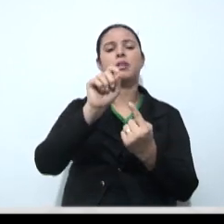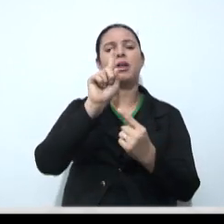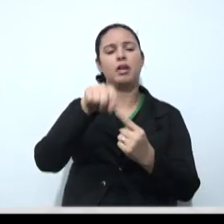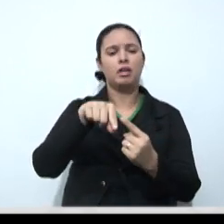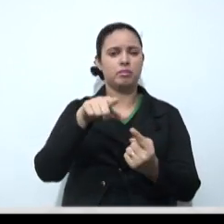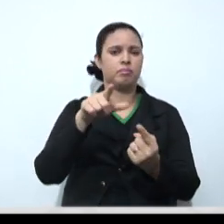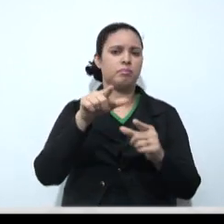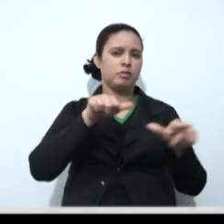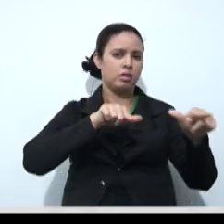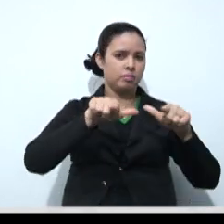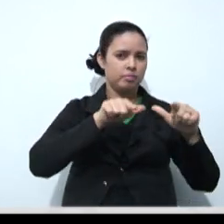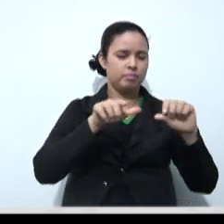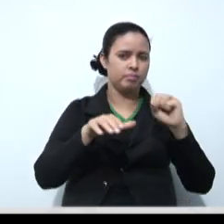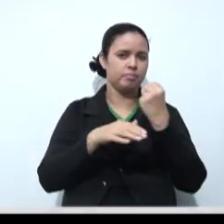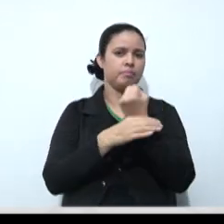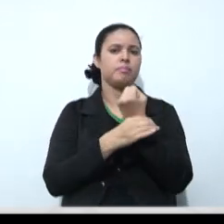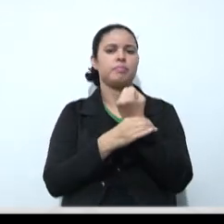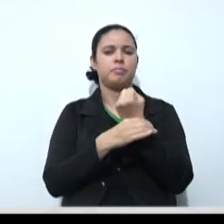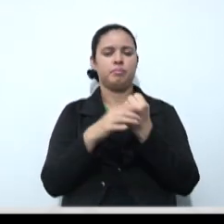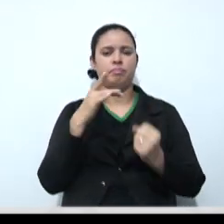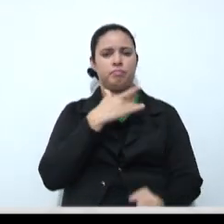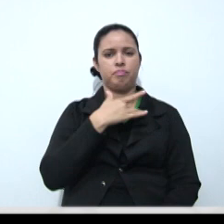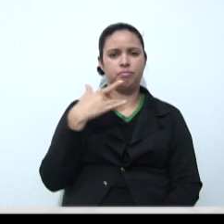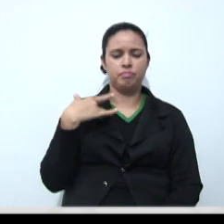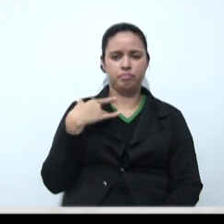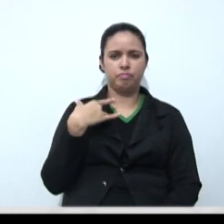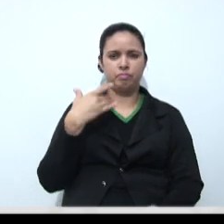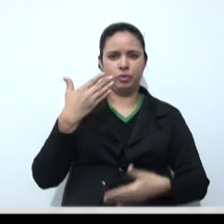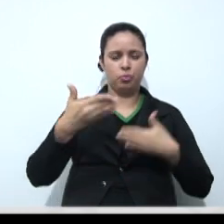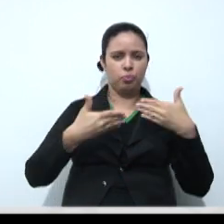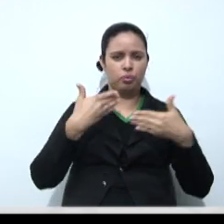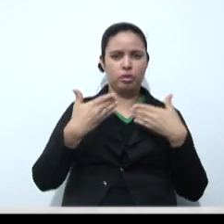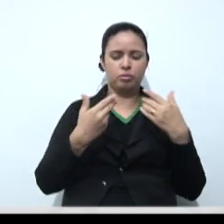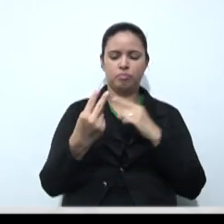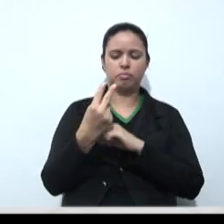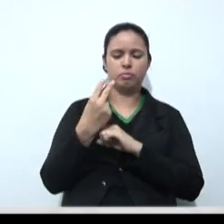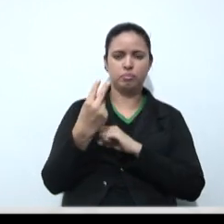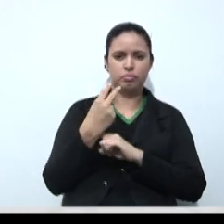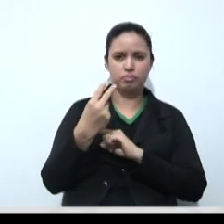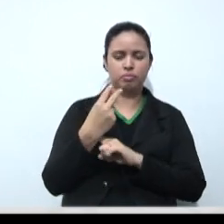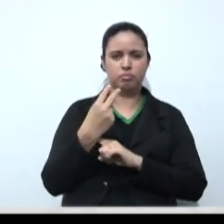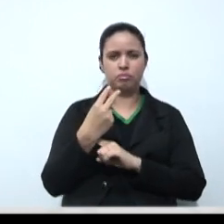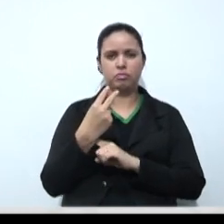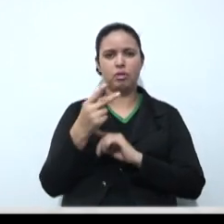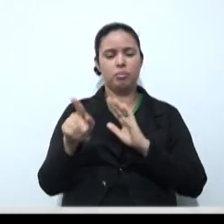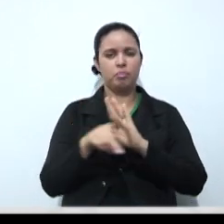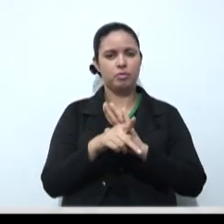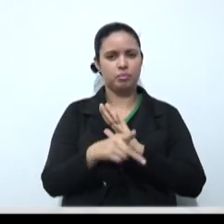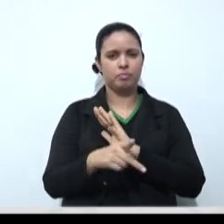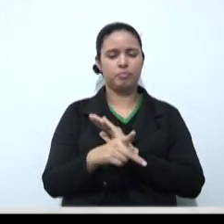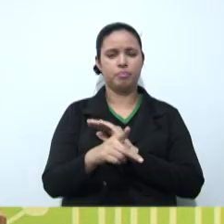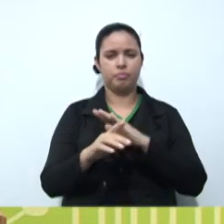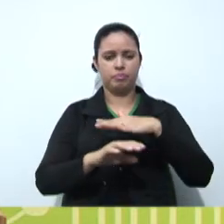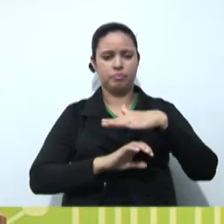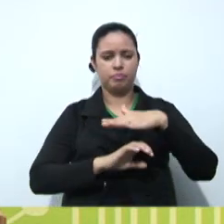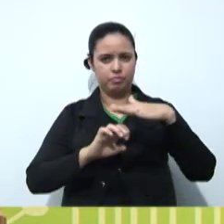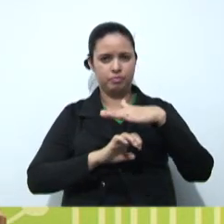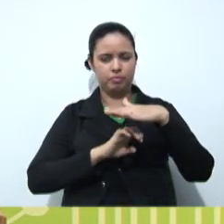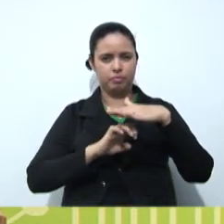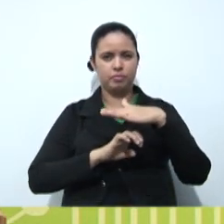e saudáveis para todos os colaboradores, diretos e indiretos da empresa. Opa, volta aqui para mim,